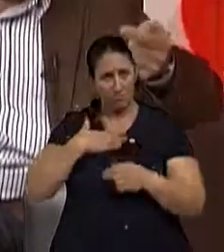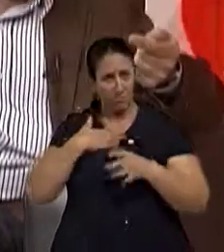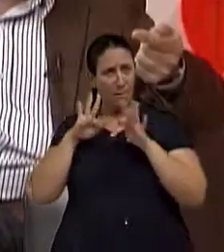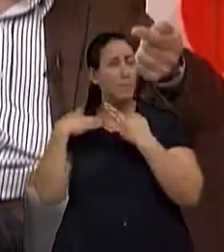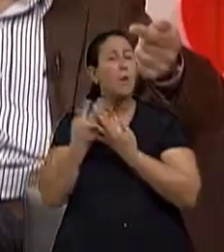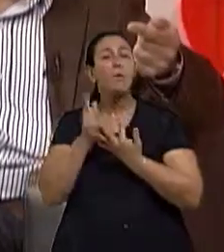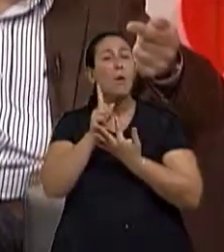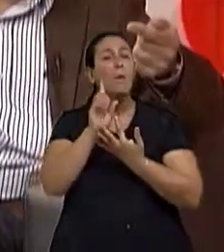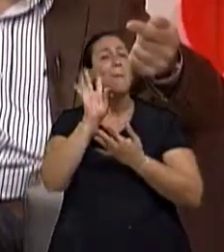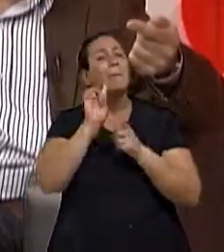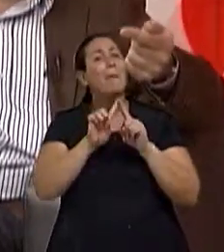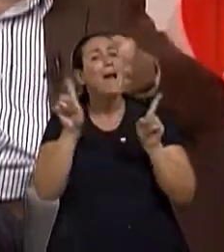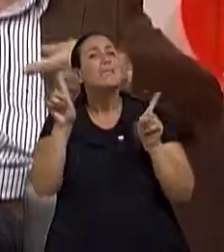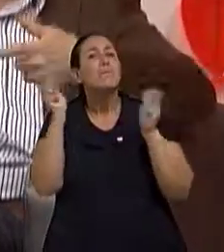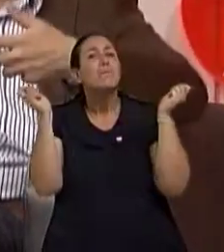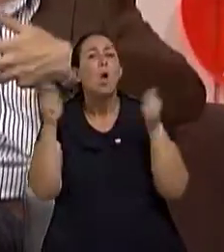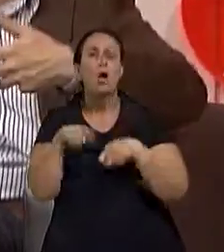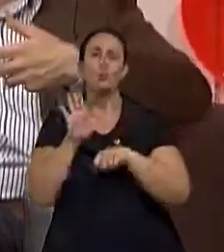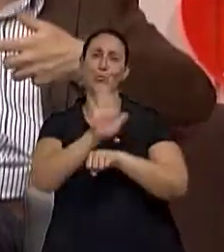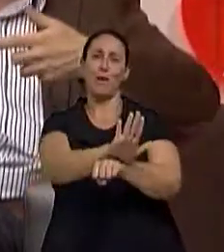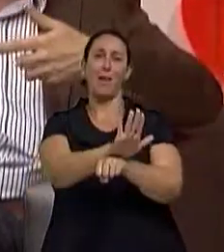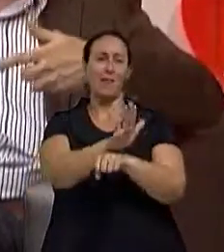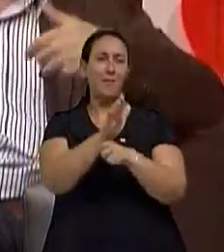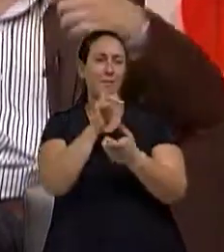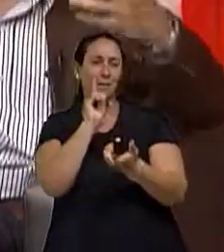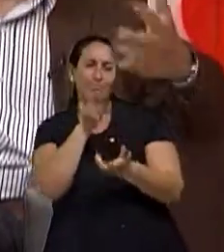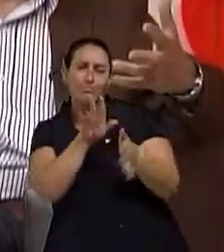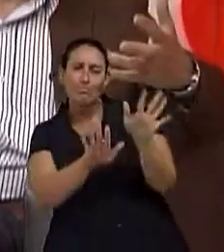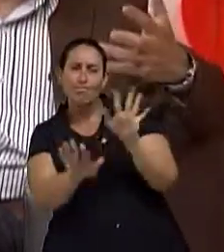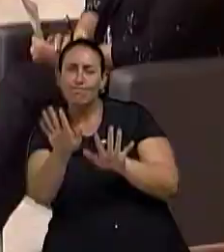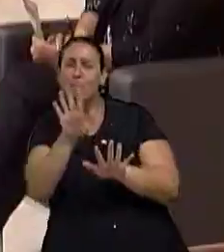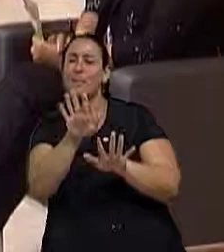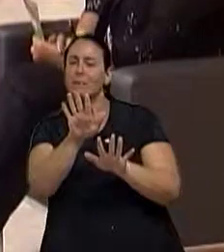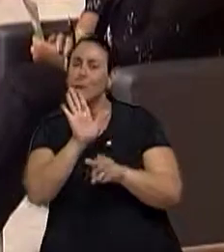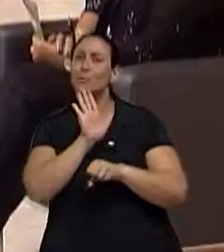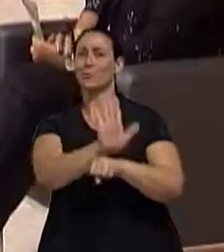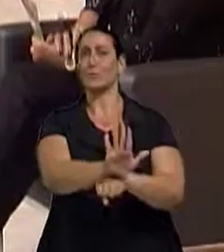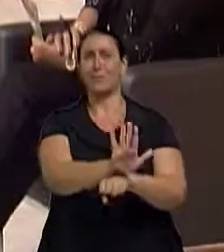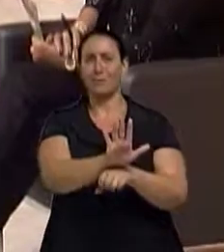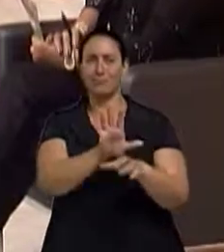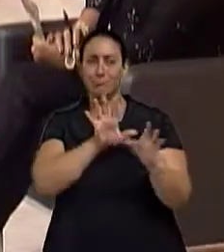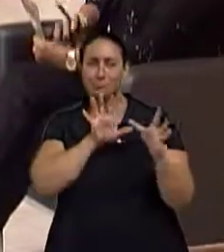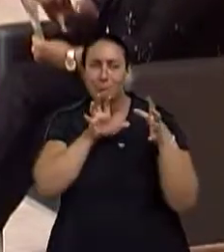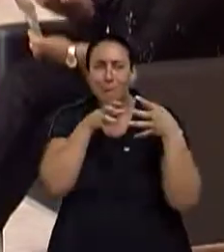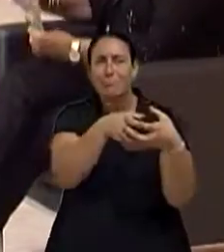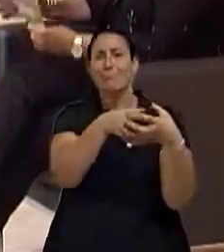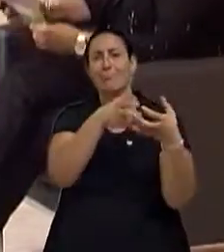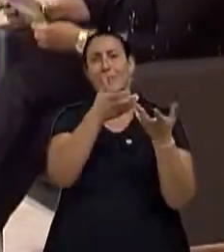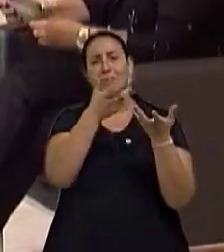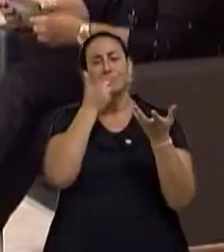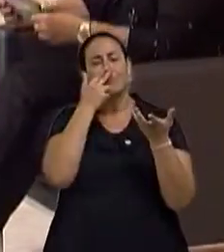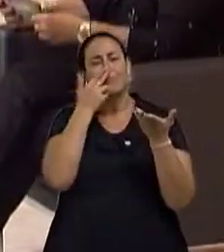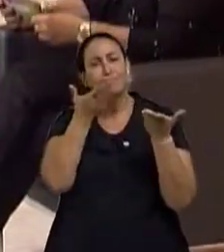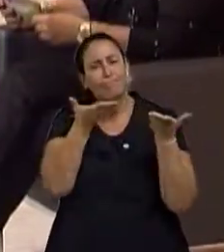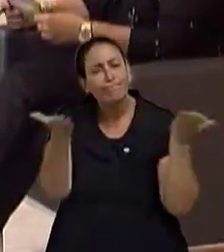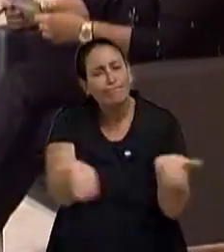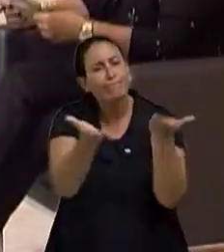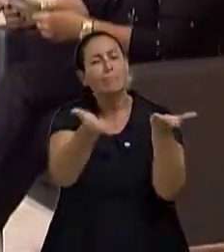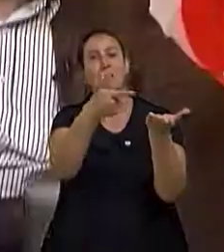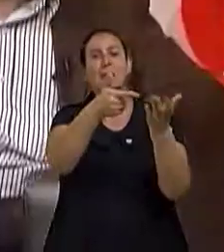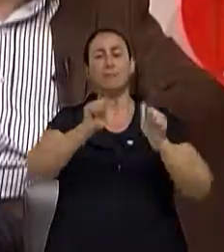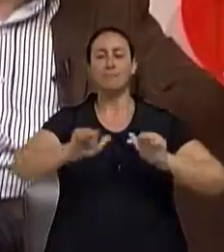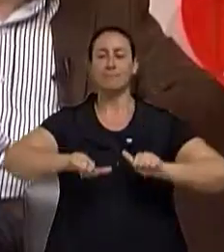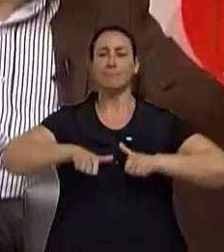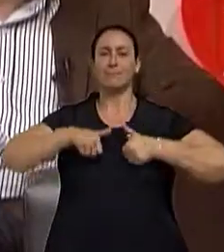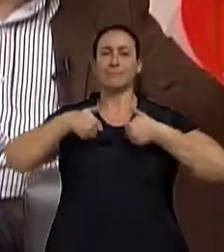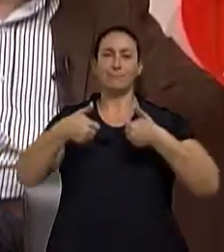algum sinal que já tenha se manifestado em algum membro da sua família, porque a tendência disso se repetir muitas vezes claro. Dentro dessas famílias que